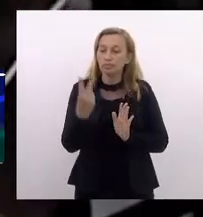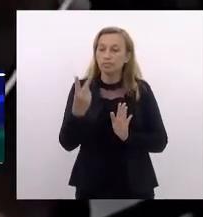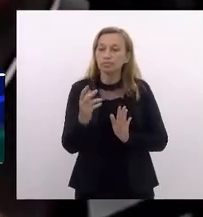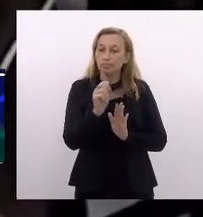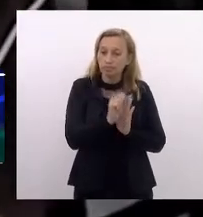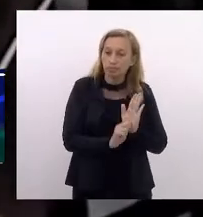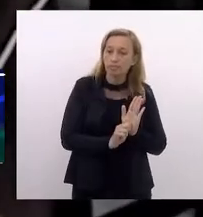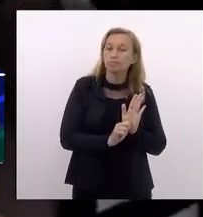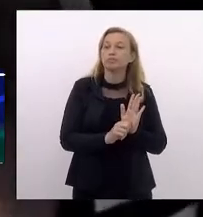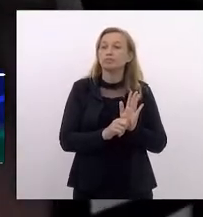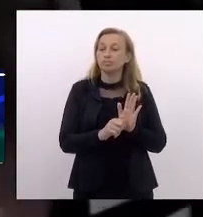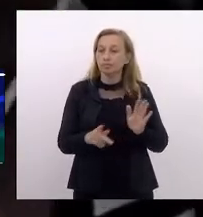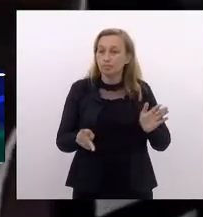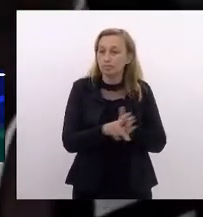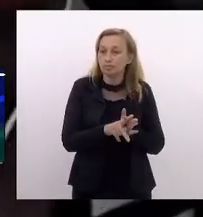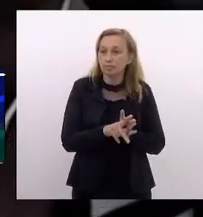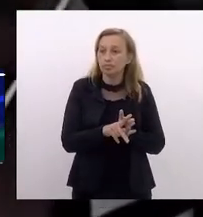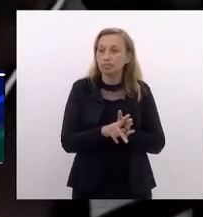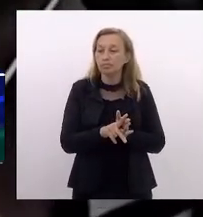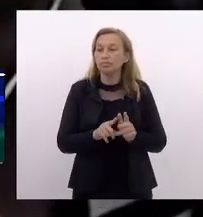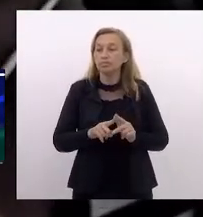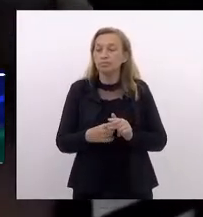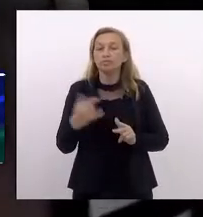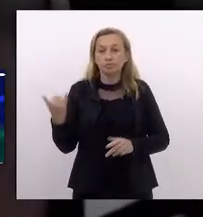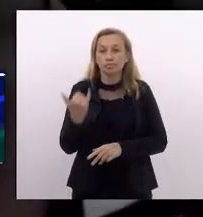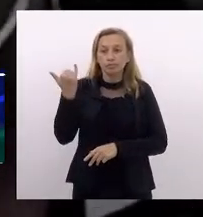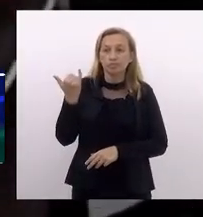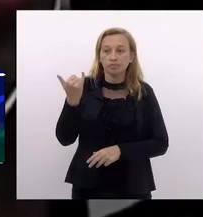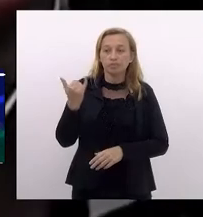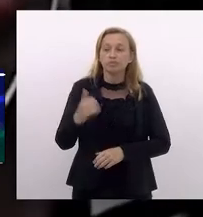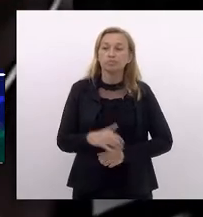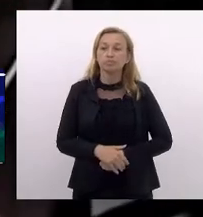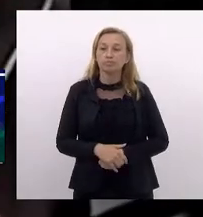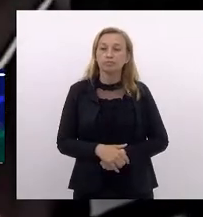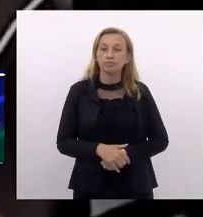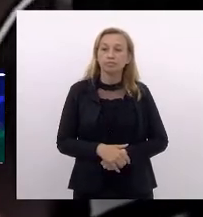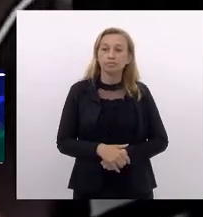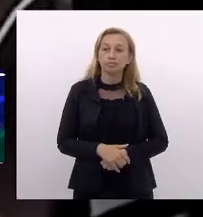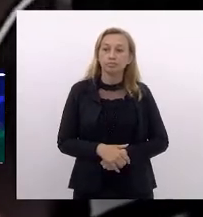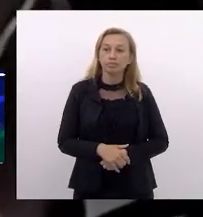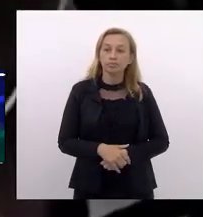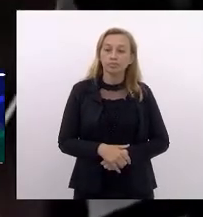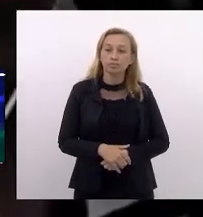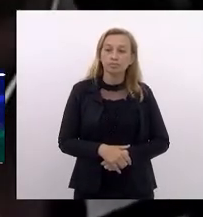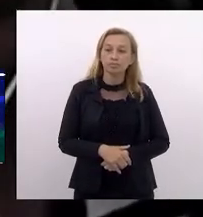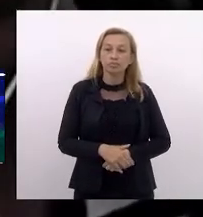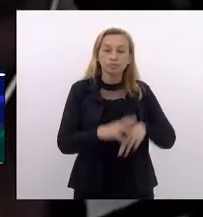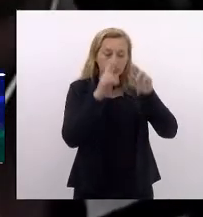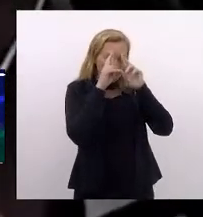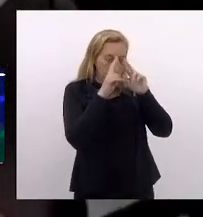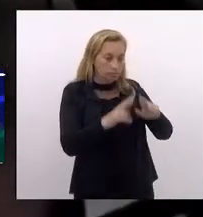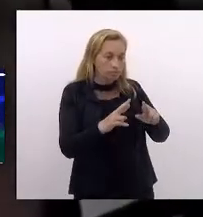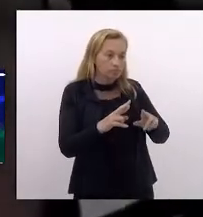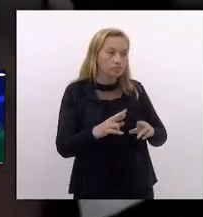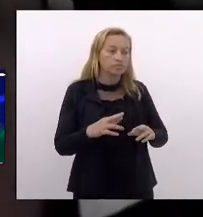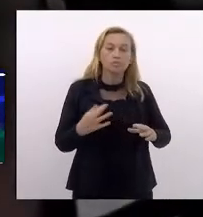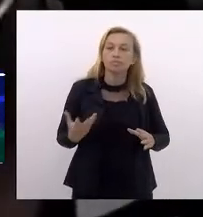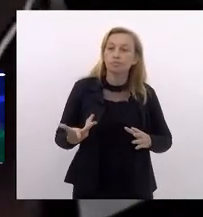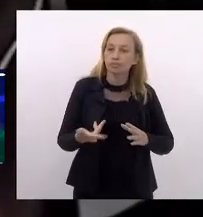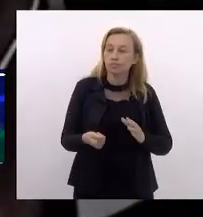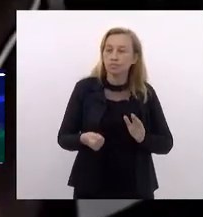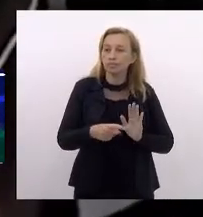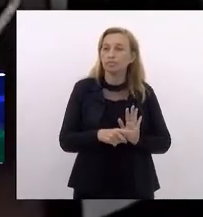redação do projeto realizando modificações importantes entre as quais as que garantem o respeito a prioridade de atendimento